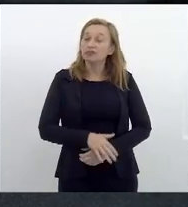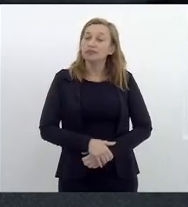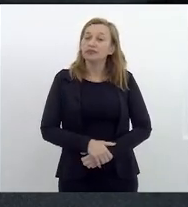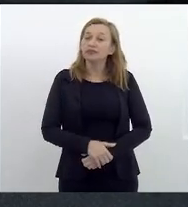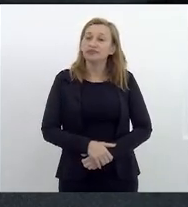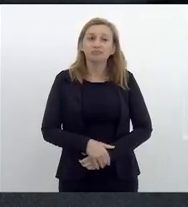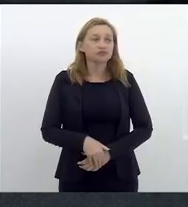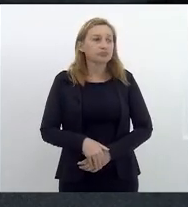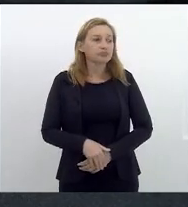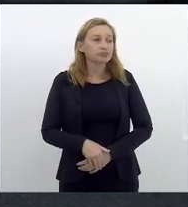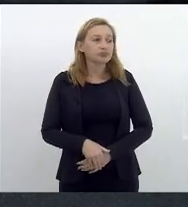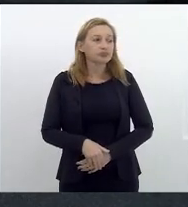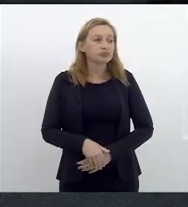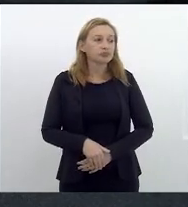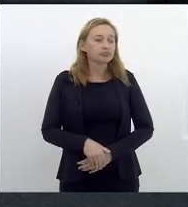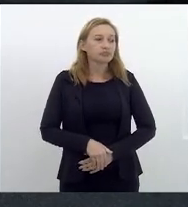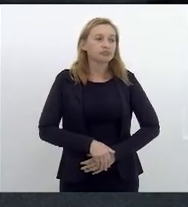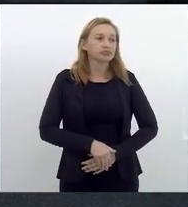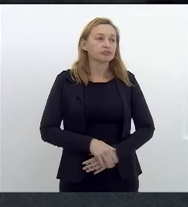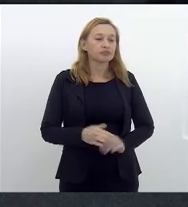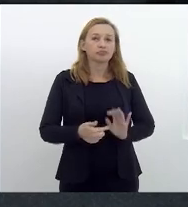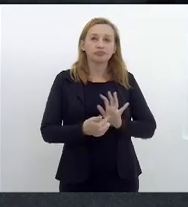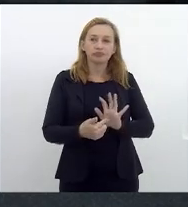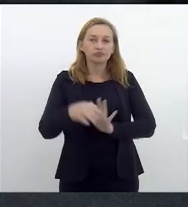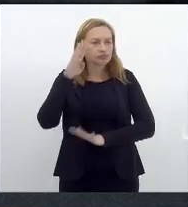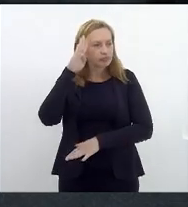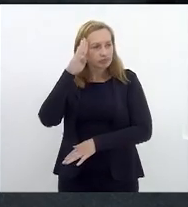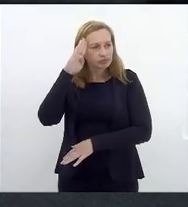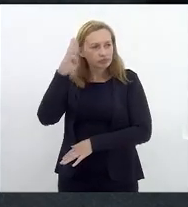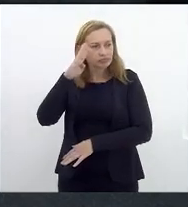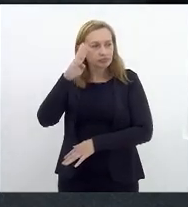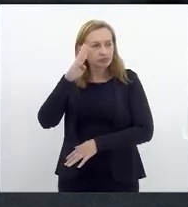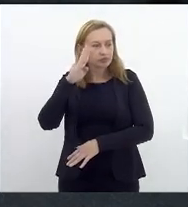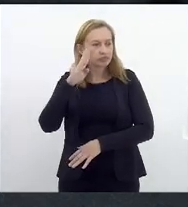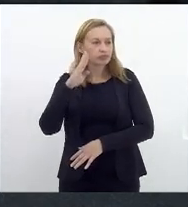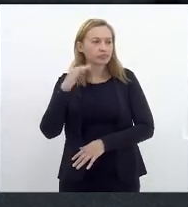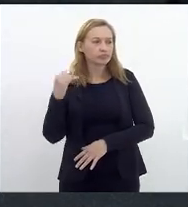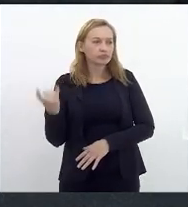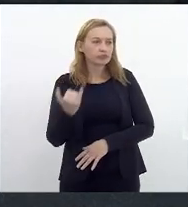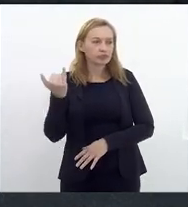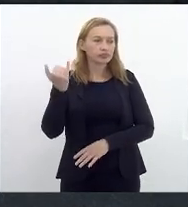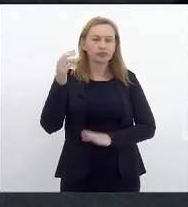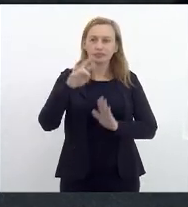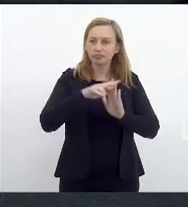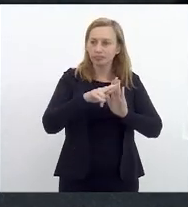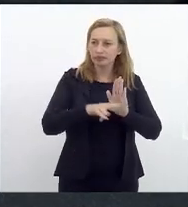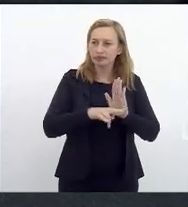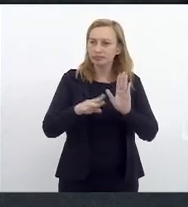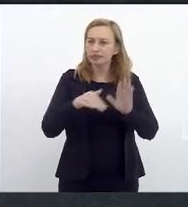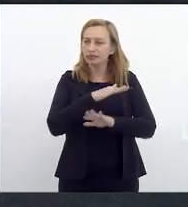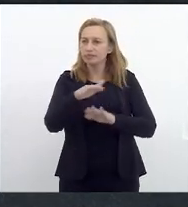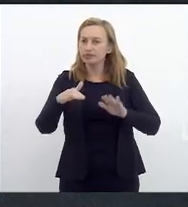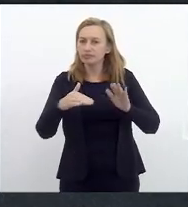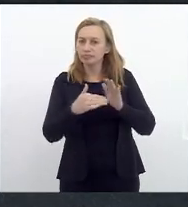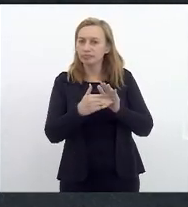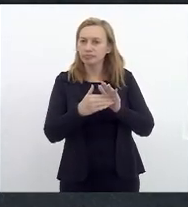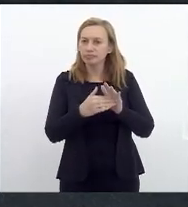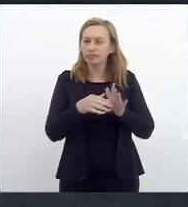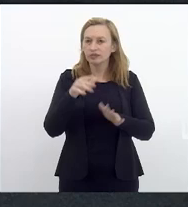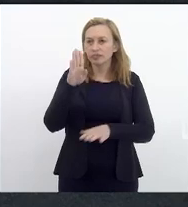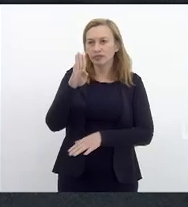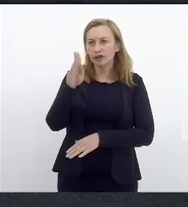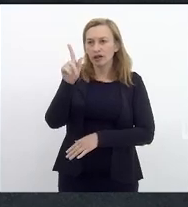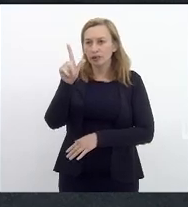definir princípios transparentes e democráticos para todas as blitz que se